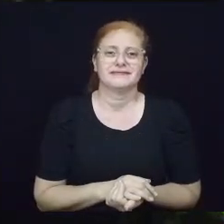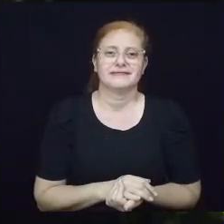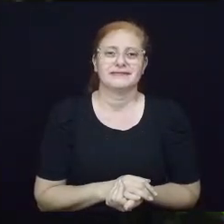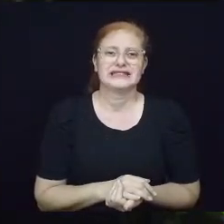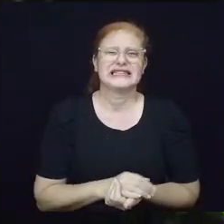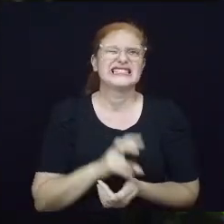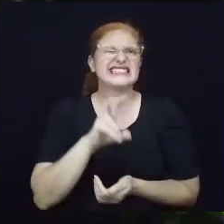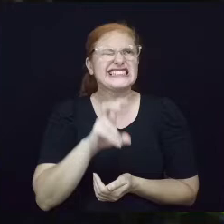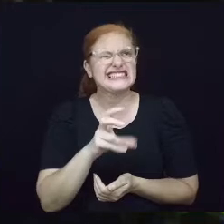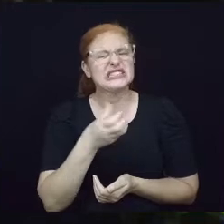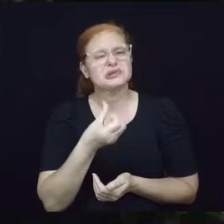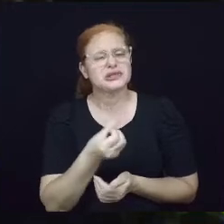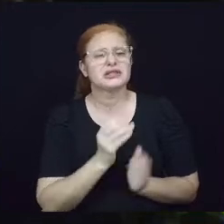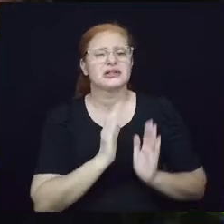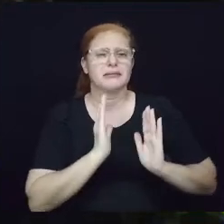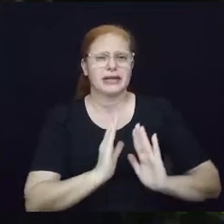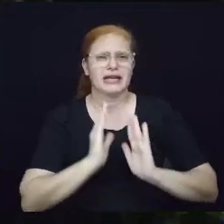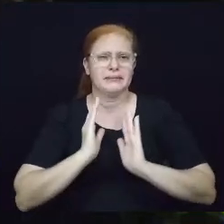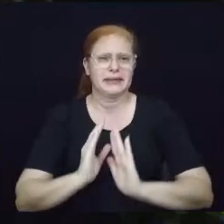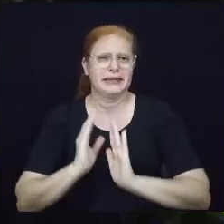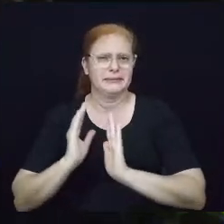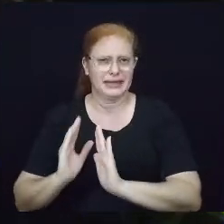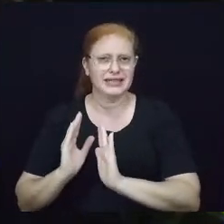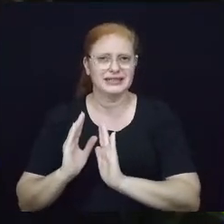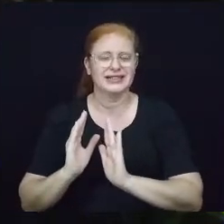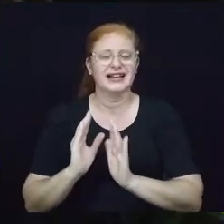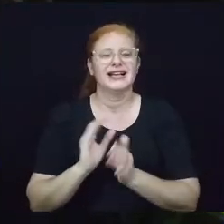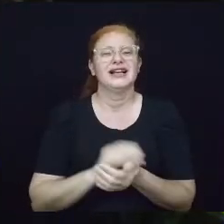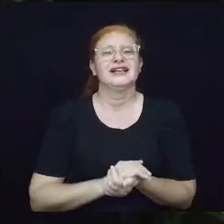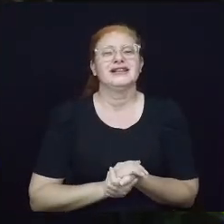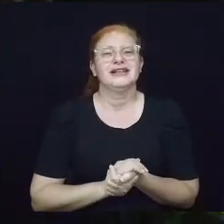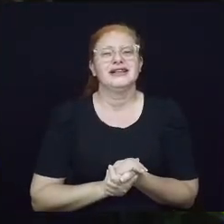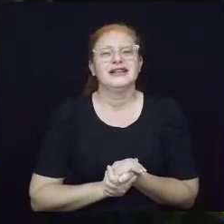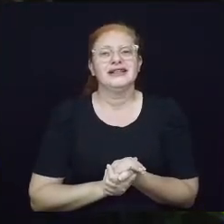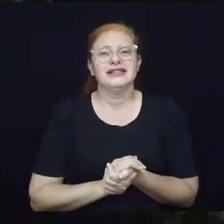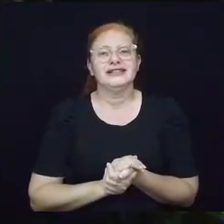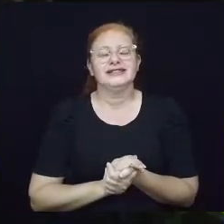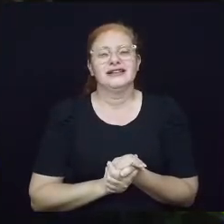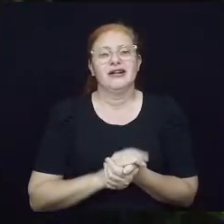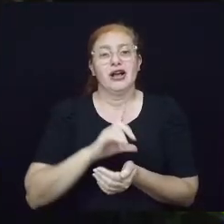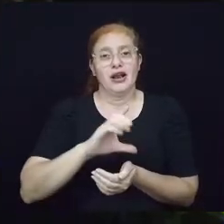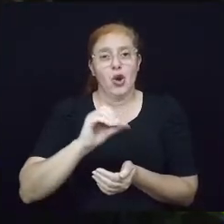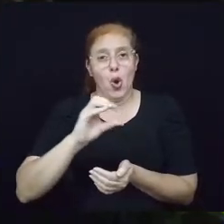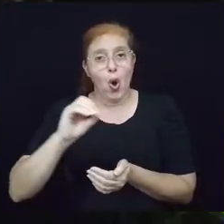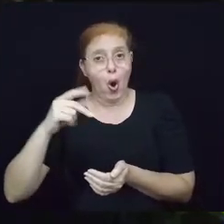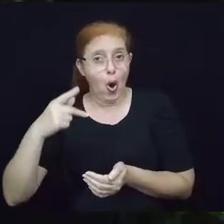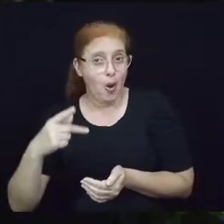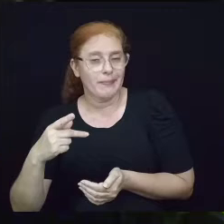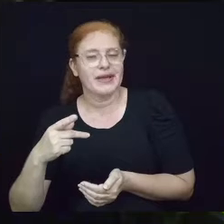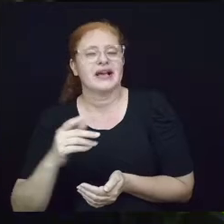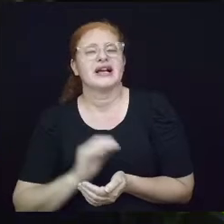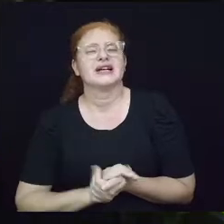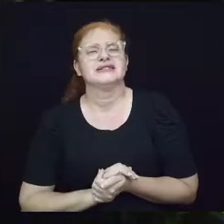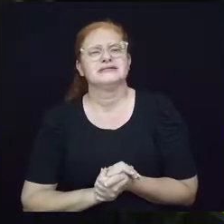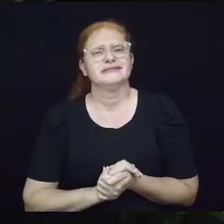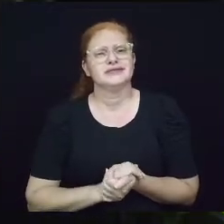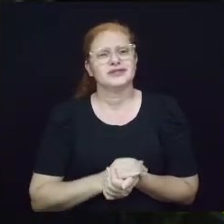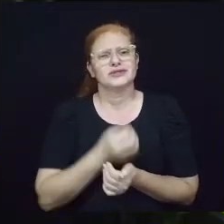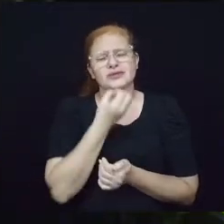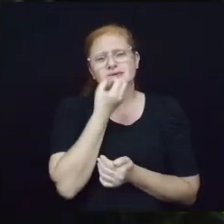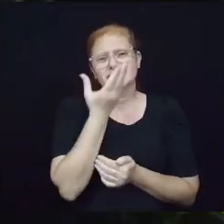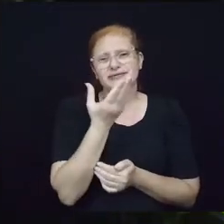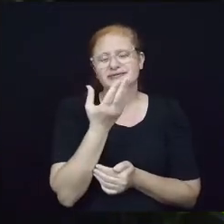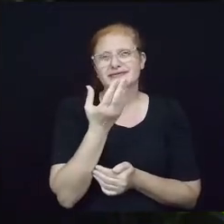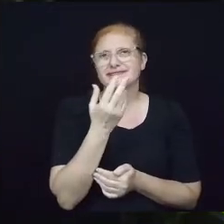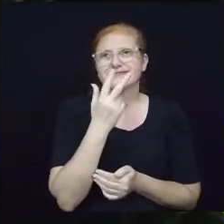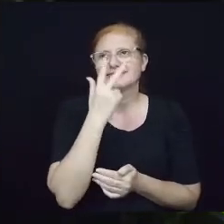eu acho que são 5 ou 6 blocos com essa lógica, isso em loop, parece que a gente está até eu comentei, uma espécie de dia